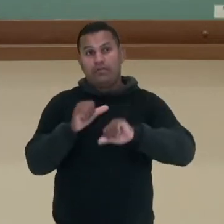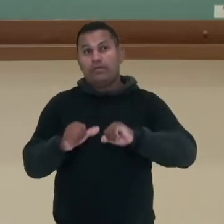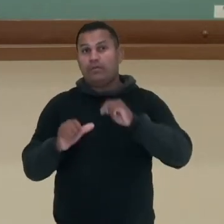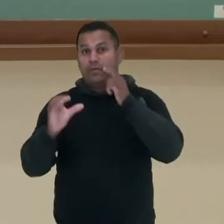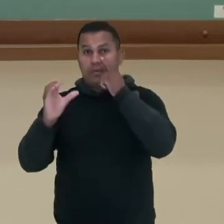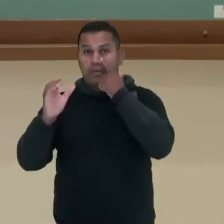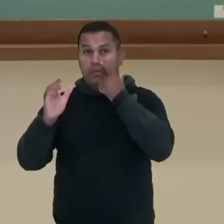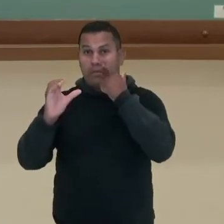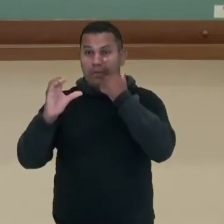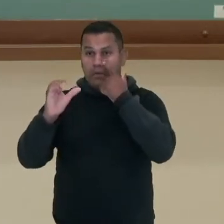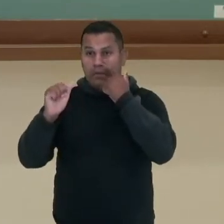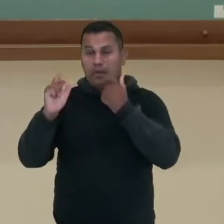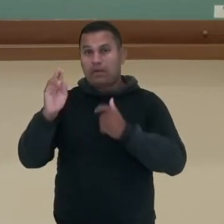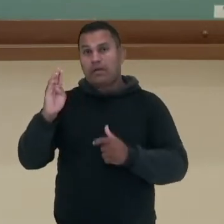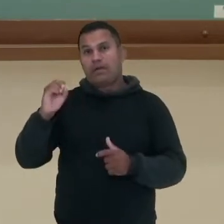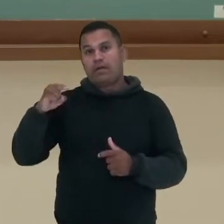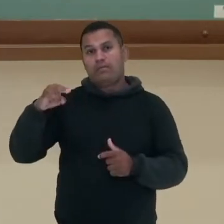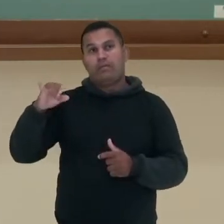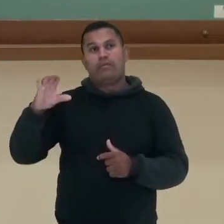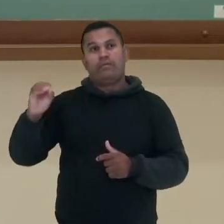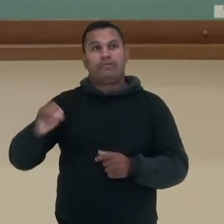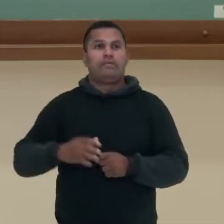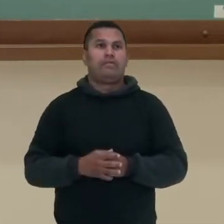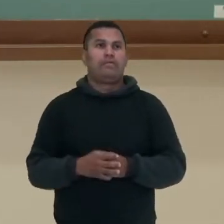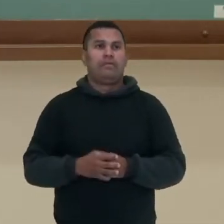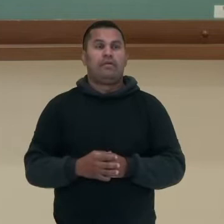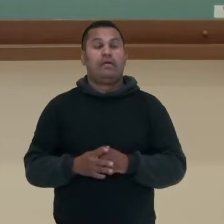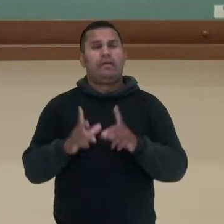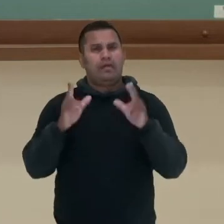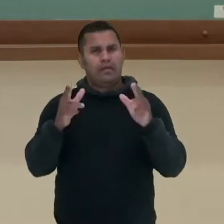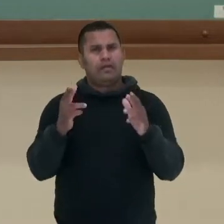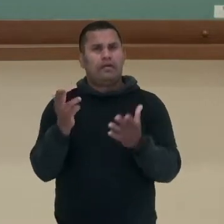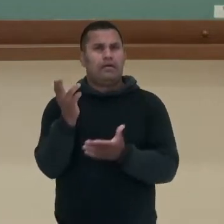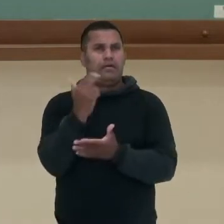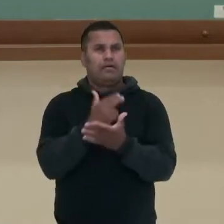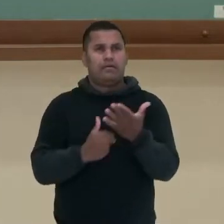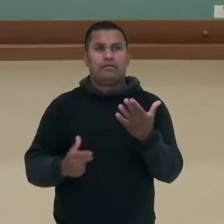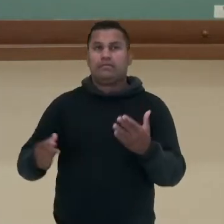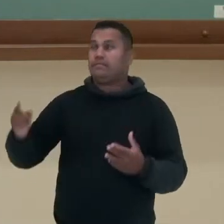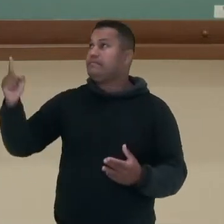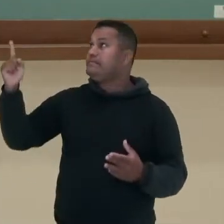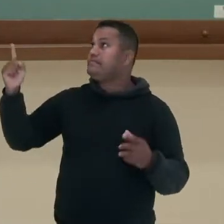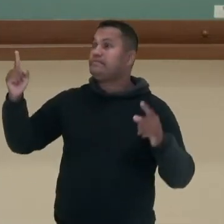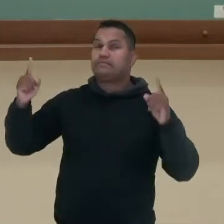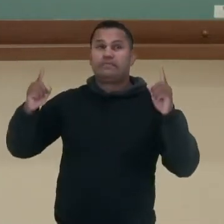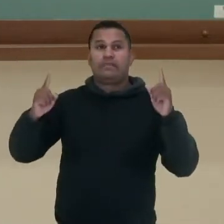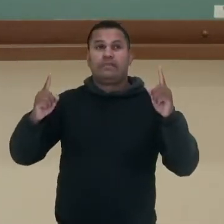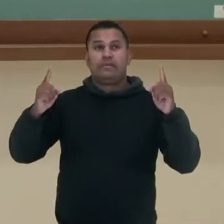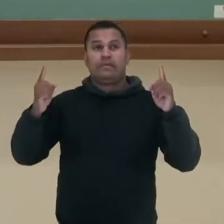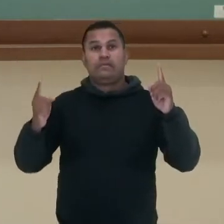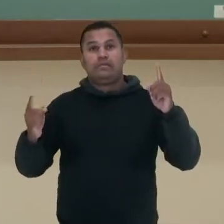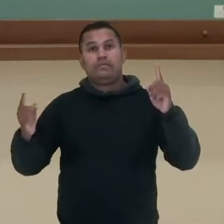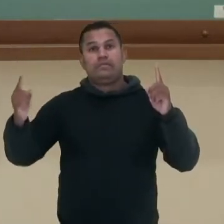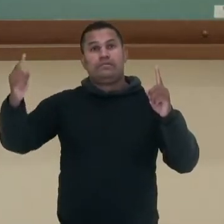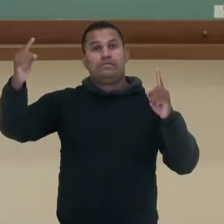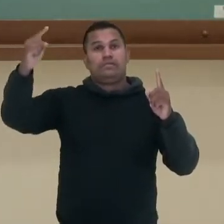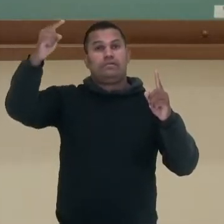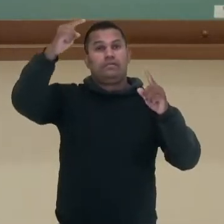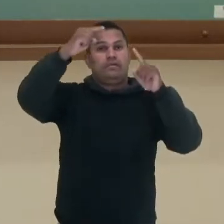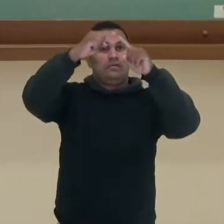Então, a partir da fotossíntese ocorre a captura e na respiração, no processo de